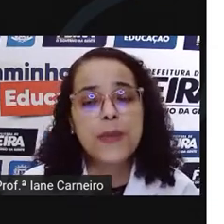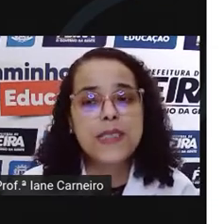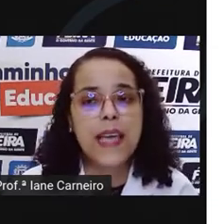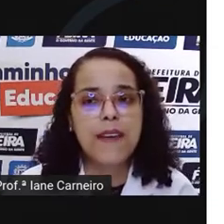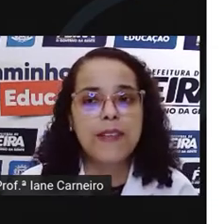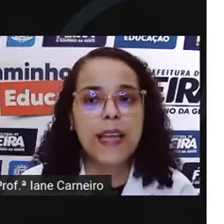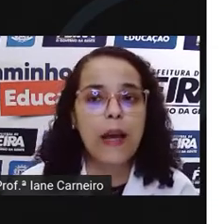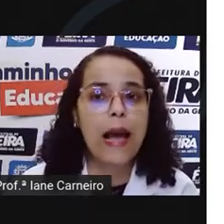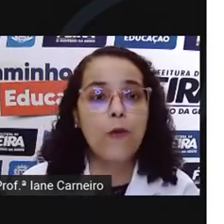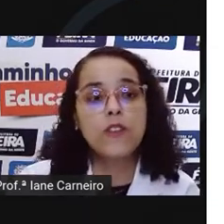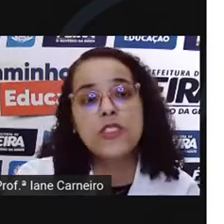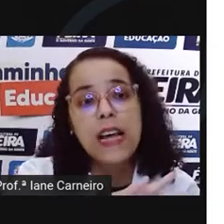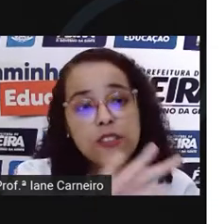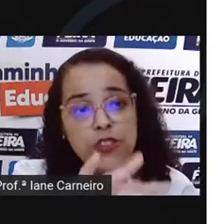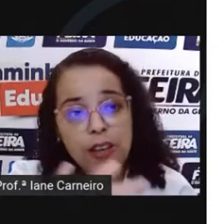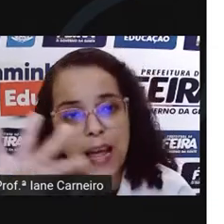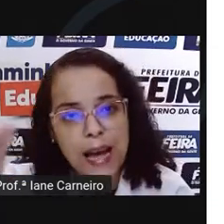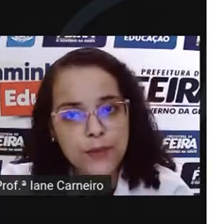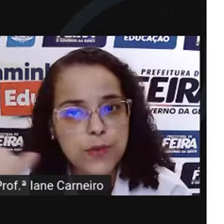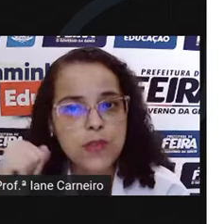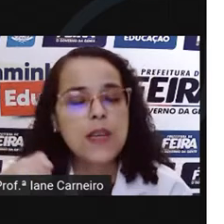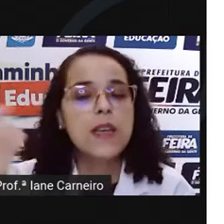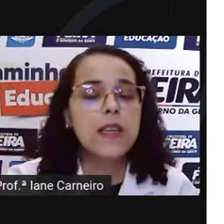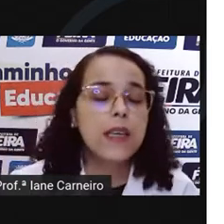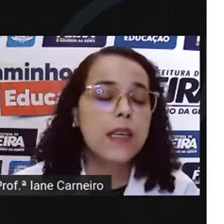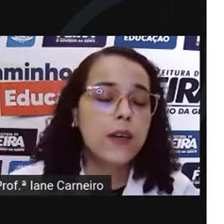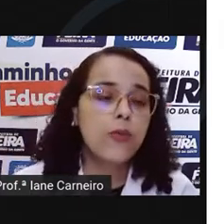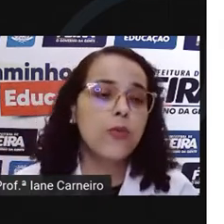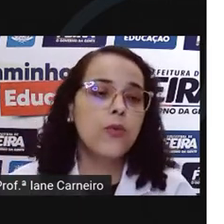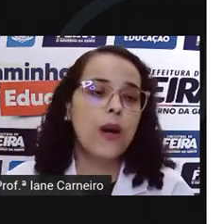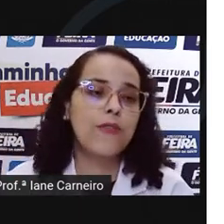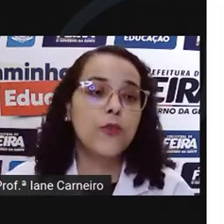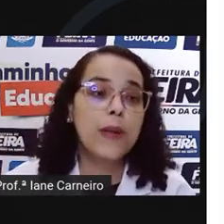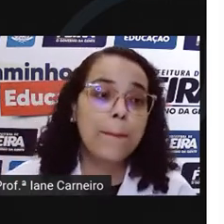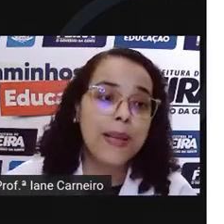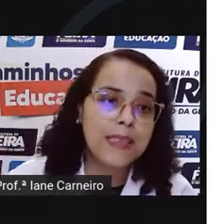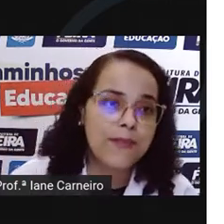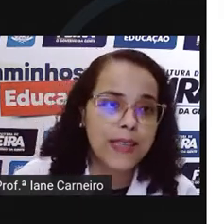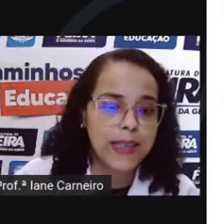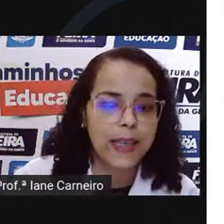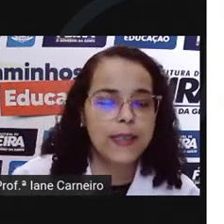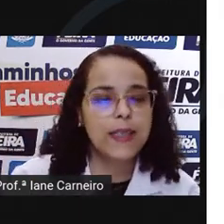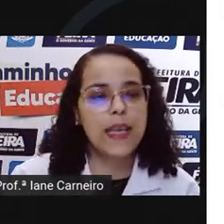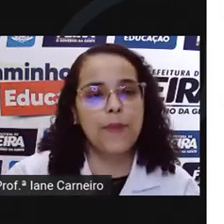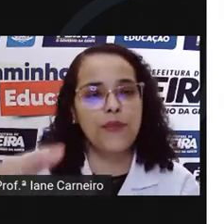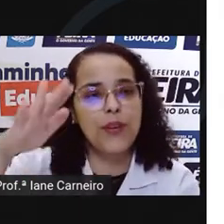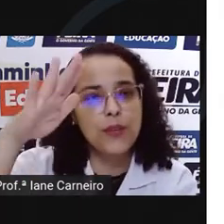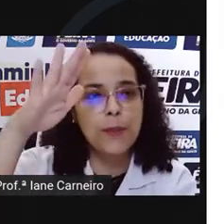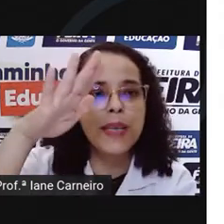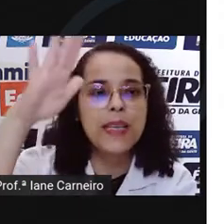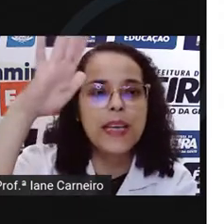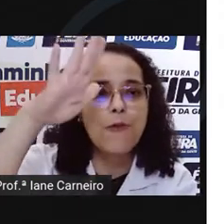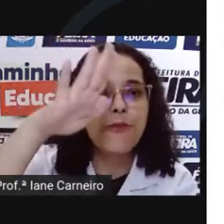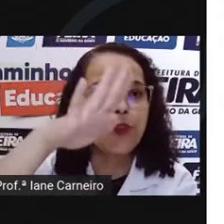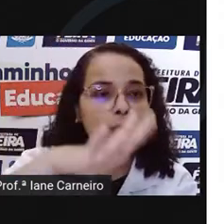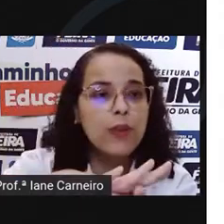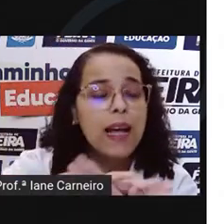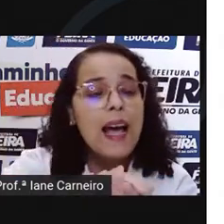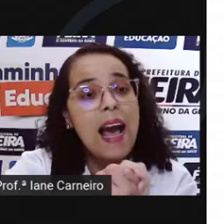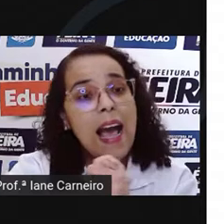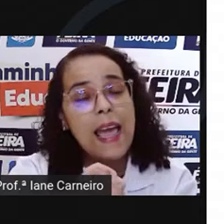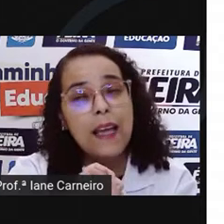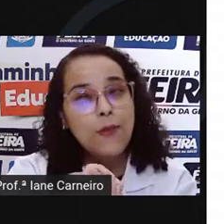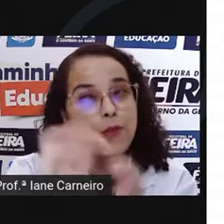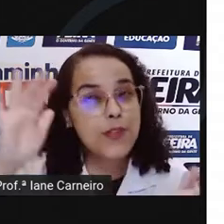gente observa, né, a quantidade de lados que a figura plana vai ter. E que a Pró falou também que é uma